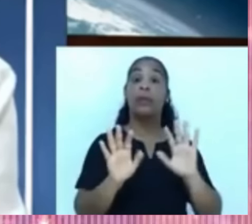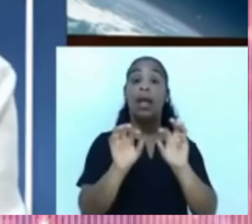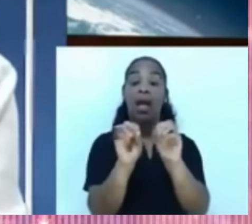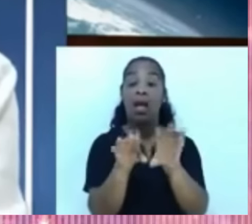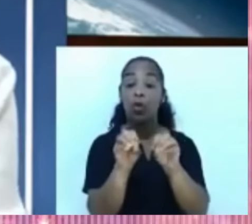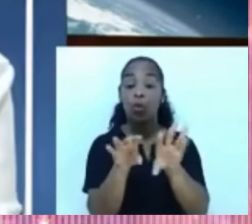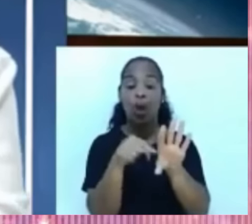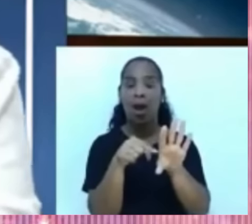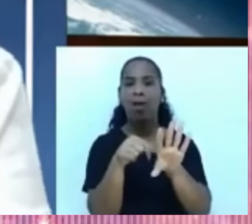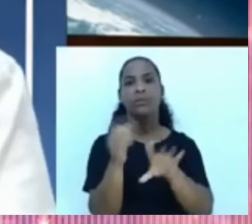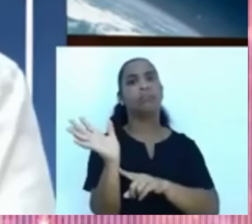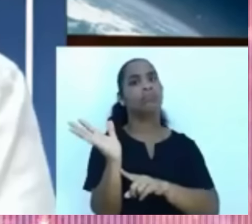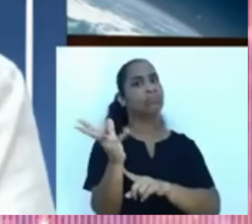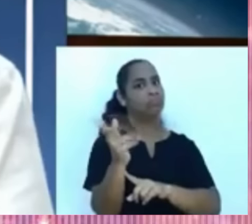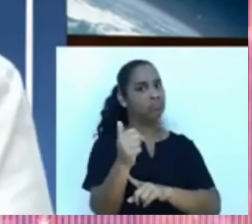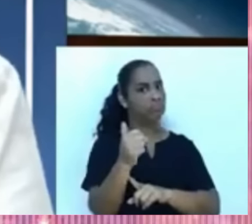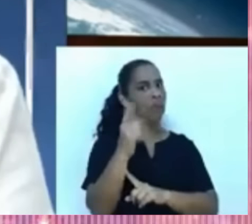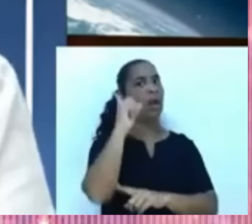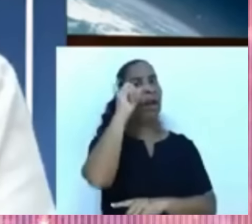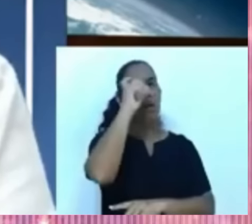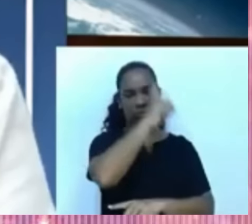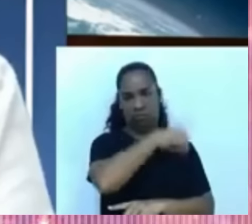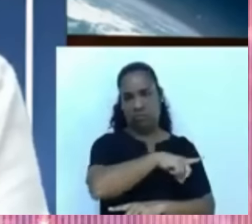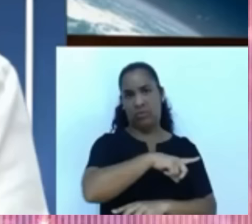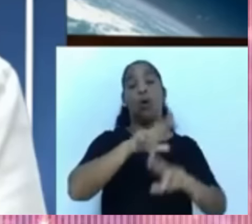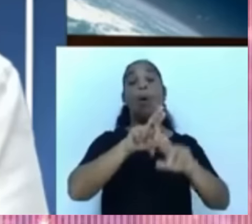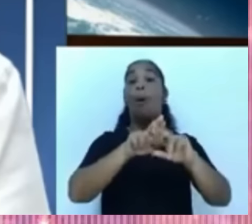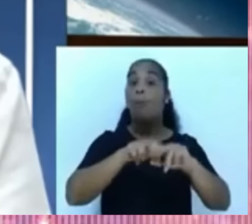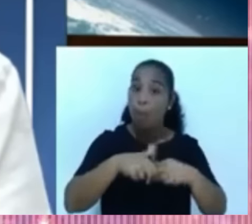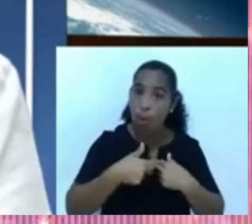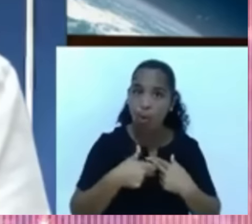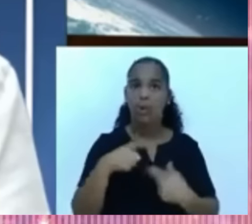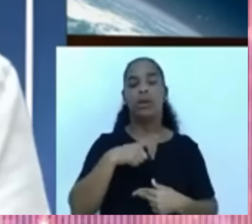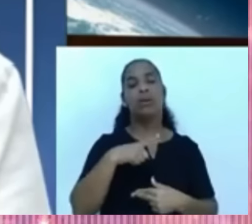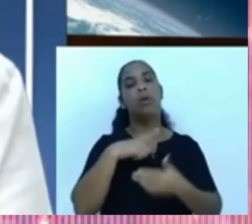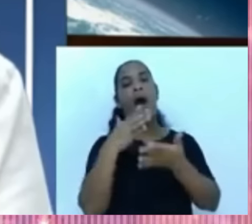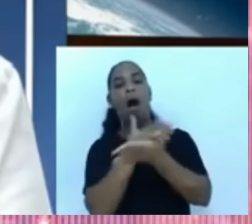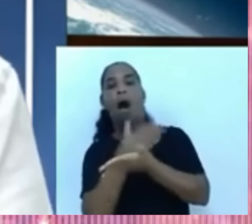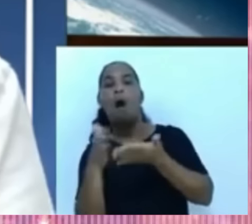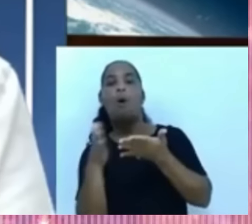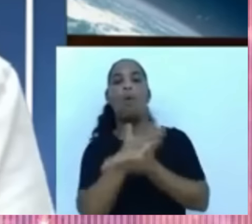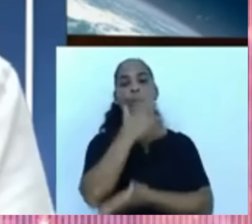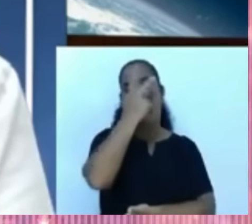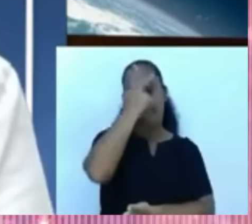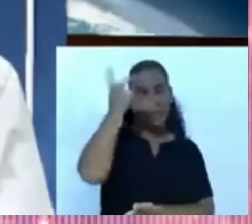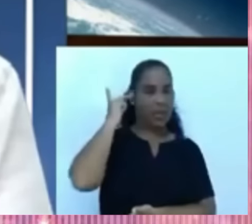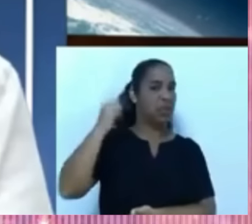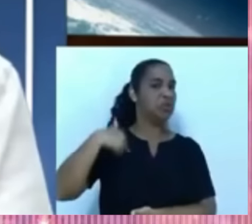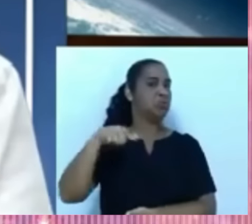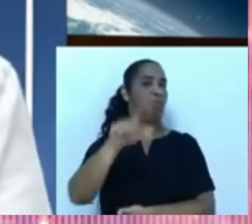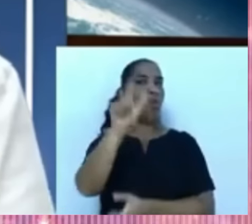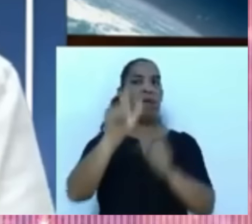difícil e é por isso que se destacaram na história vultos notáveis